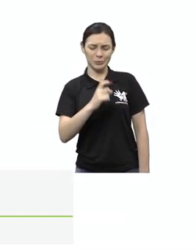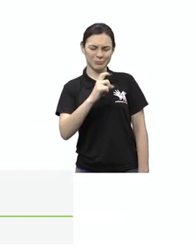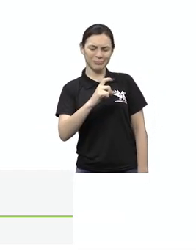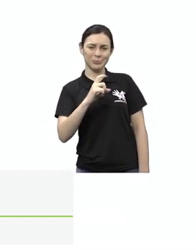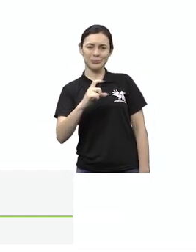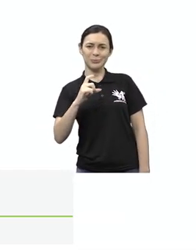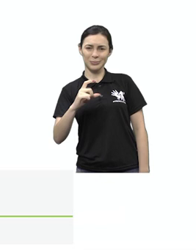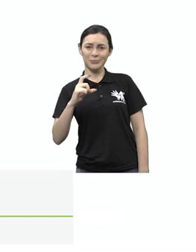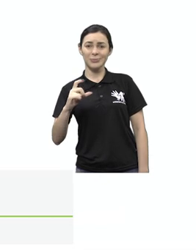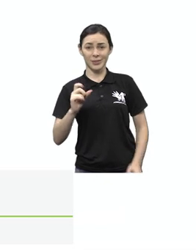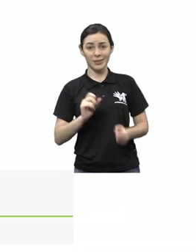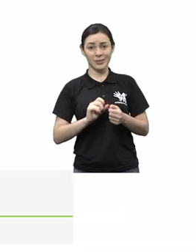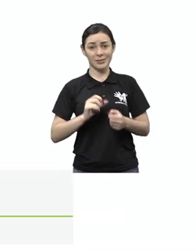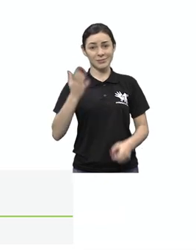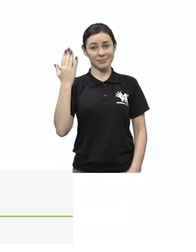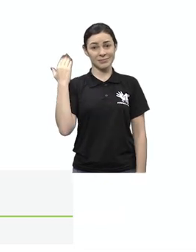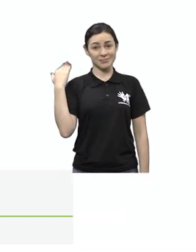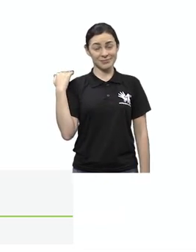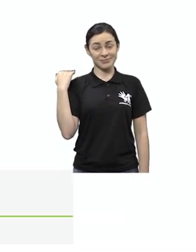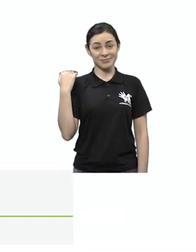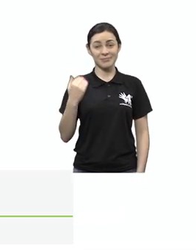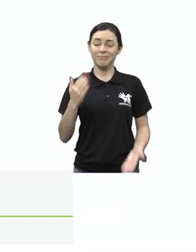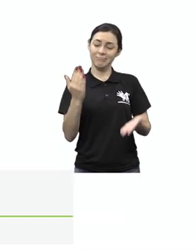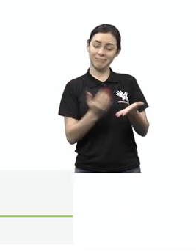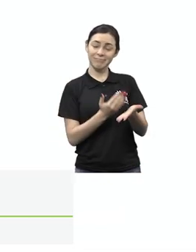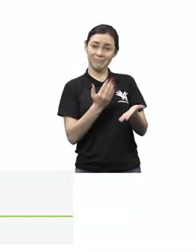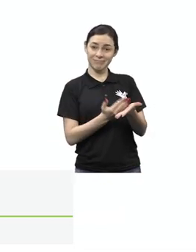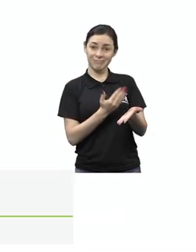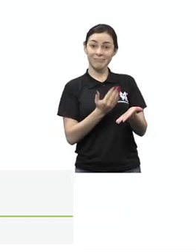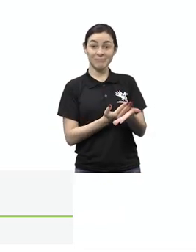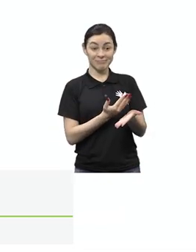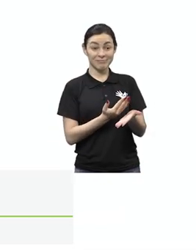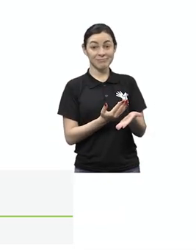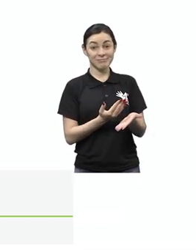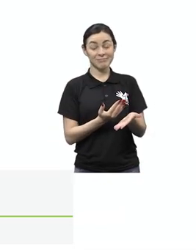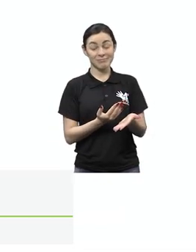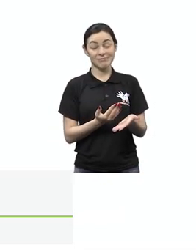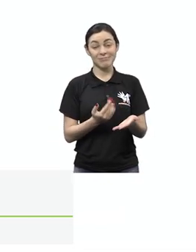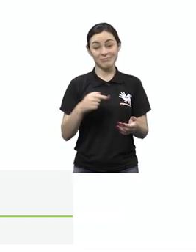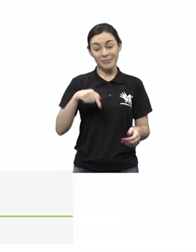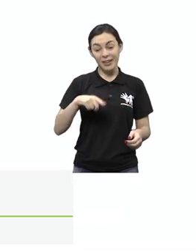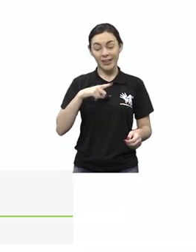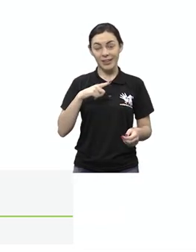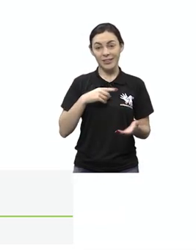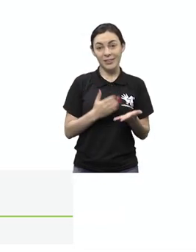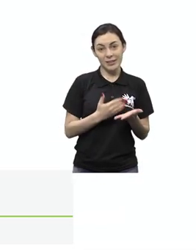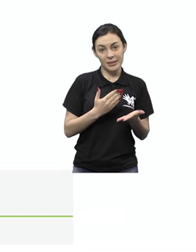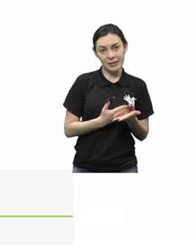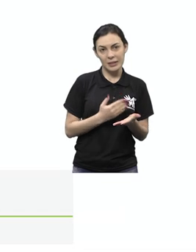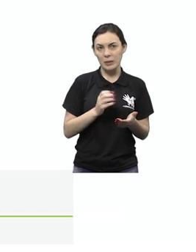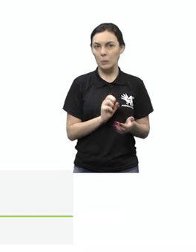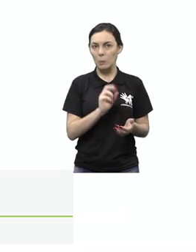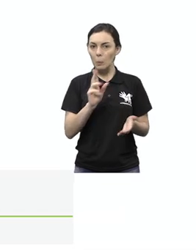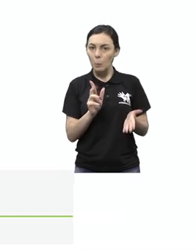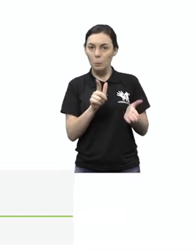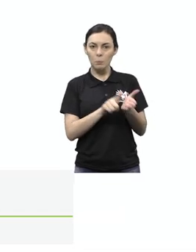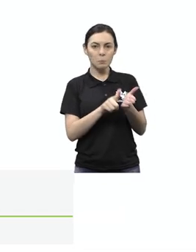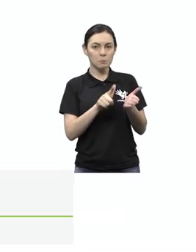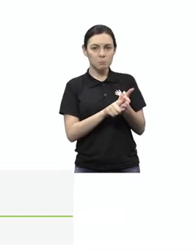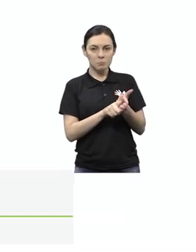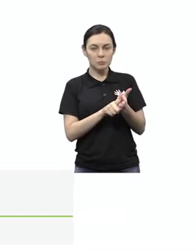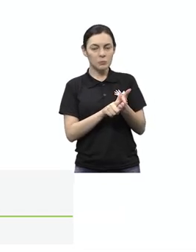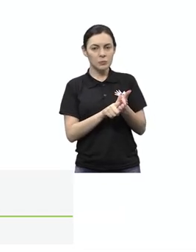nós já fizemos, né? O caderno de vocês, aqui nós temos um caderno. Vocês podem usar também